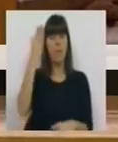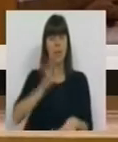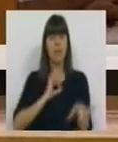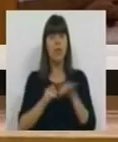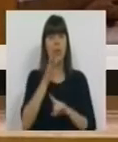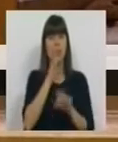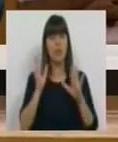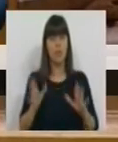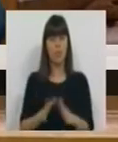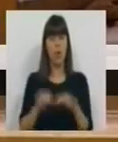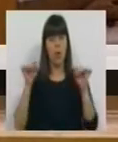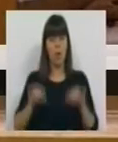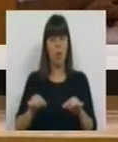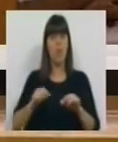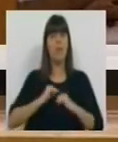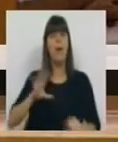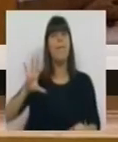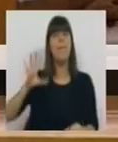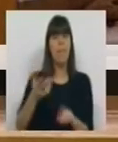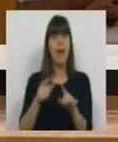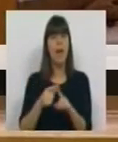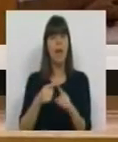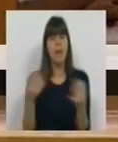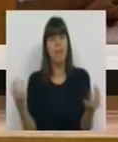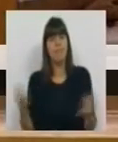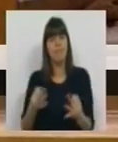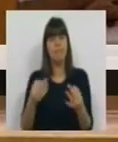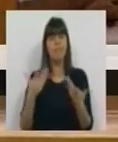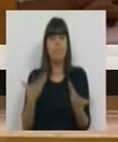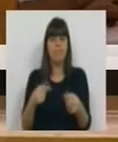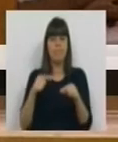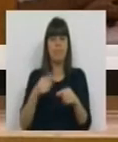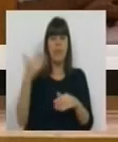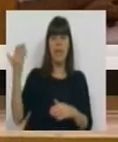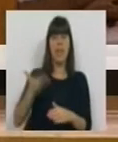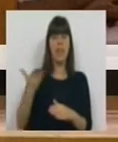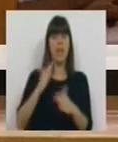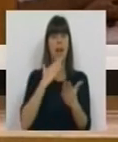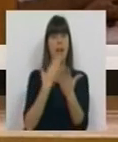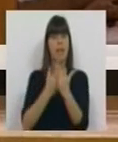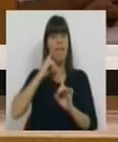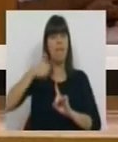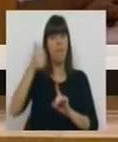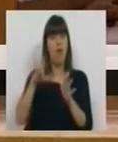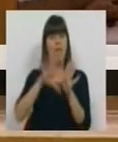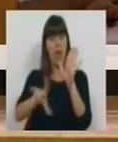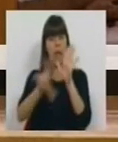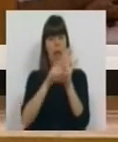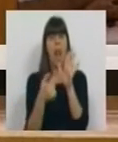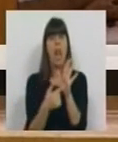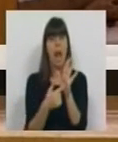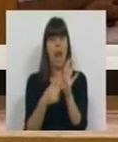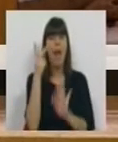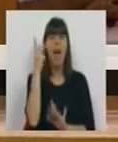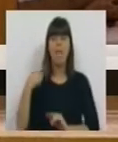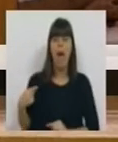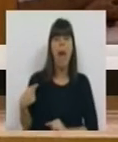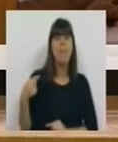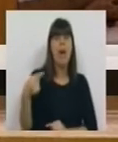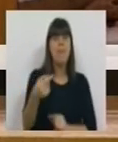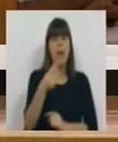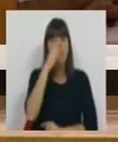Srs. Deputados, hoje no nosso país, pese embora a vigência destes direitos fundamentais em forma de lei, a vida